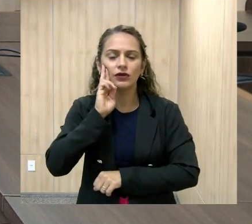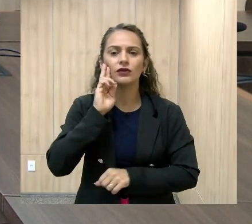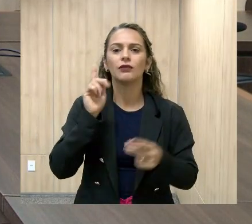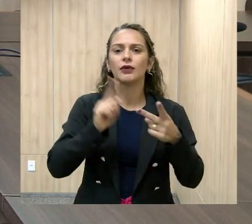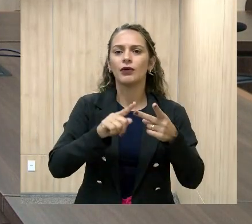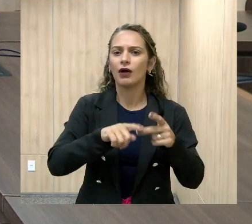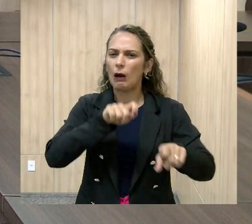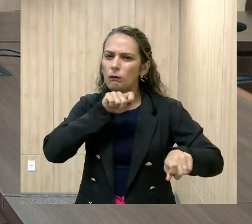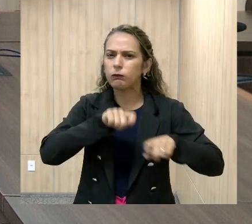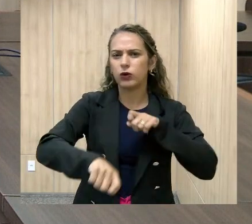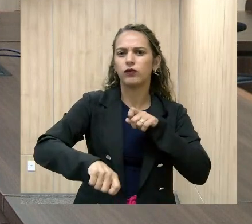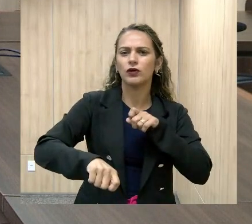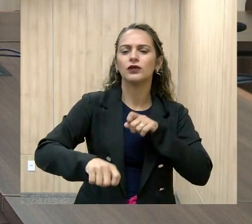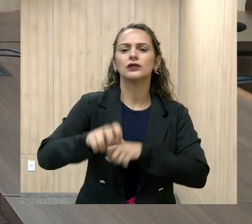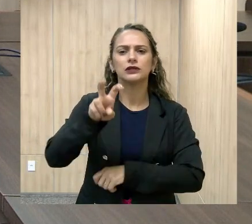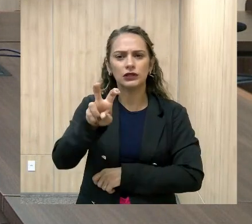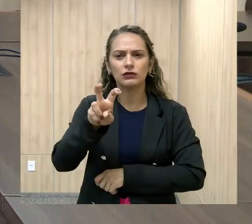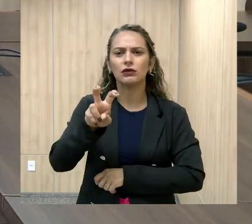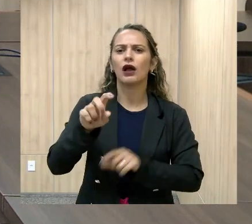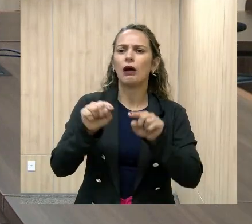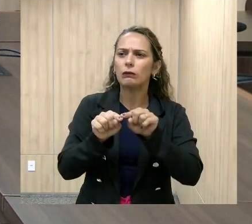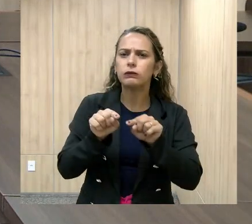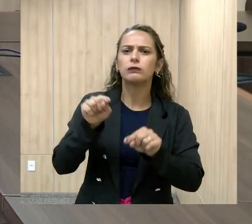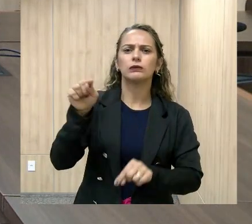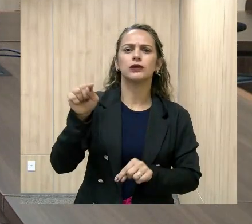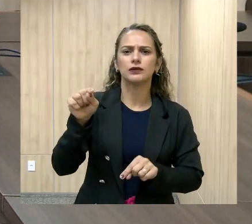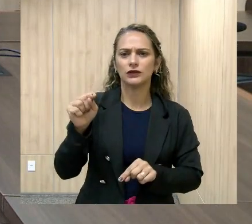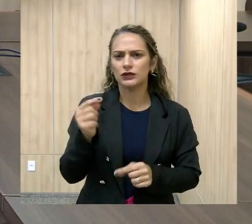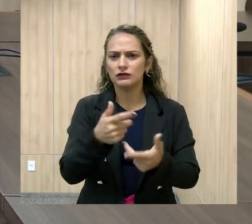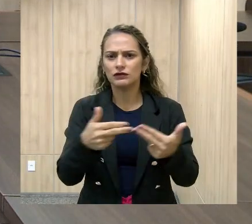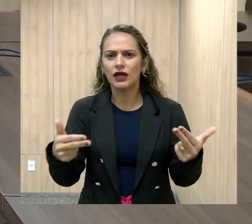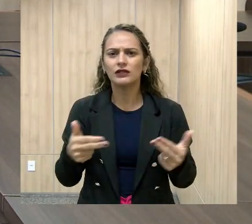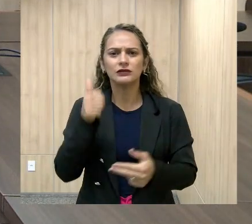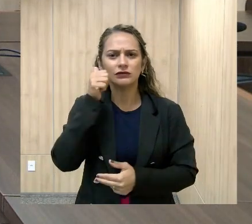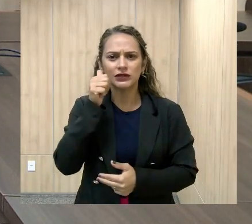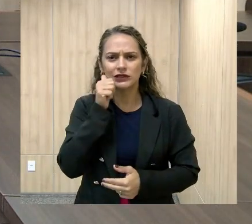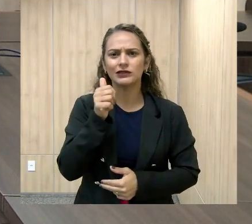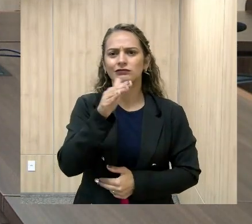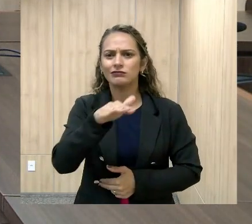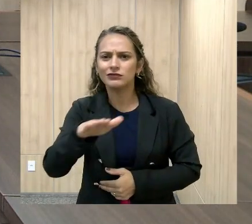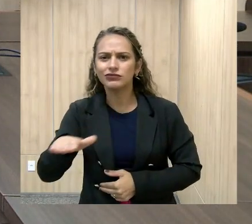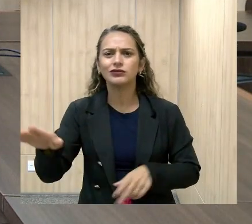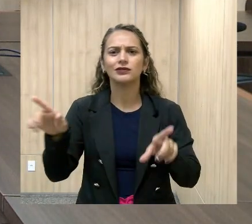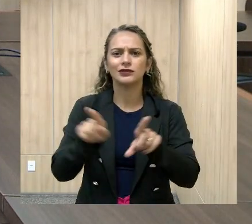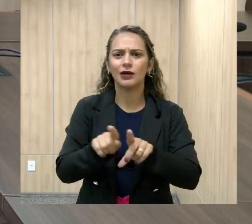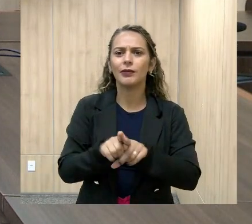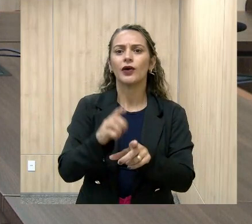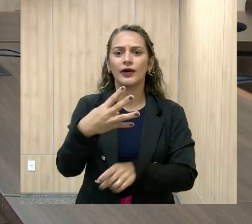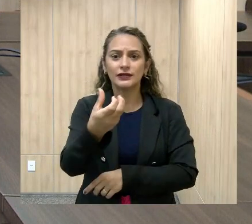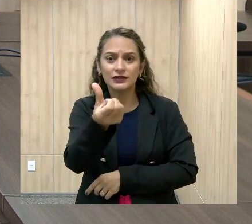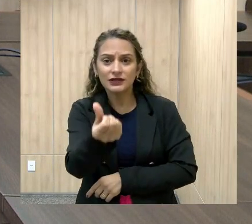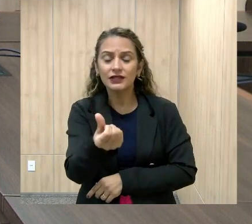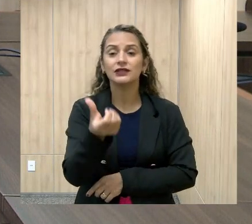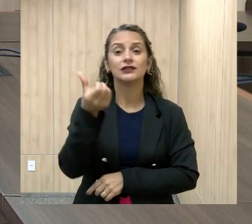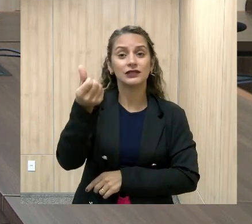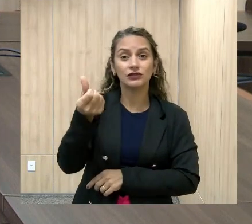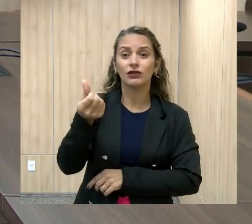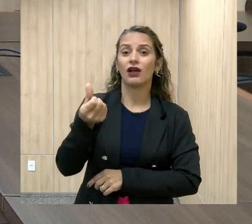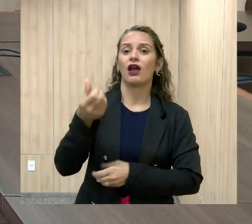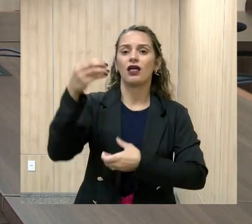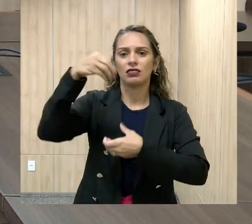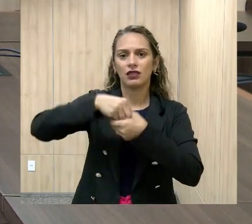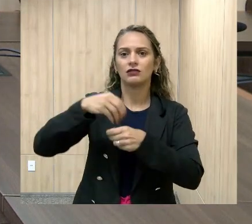estupro 18.2 quinto lugar estupro de vulnerável Rondônia 46 6º lugar e